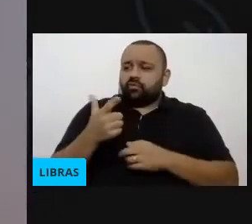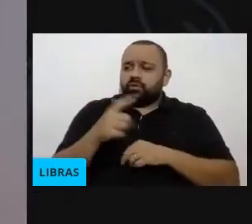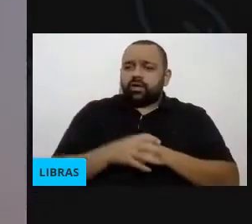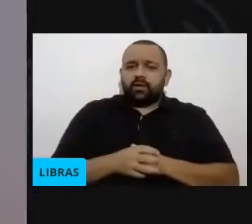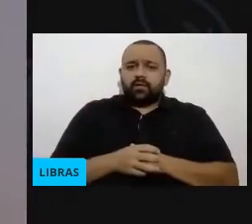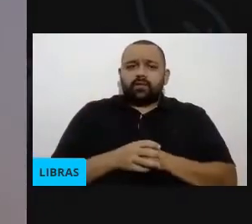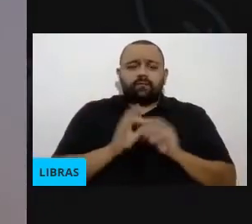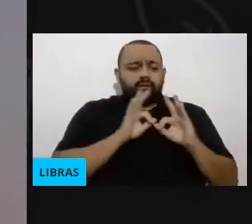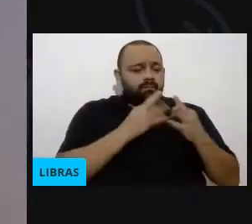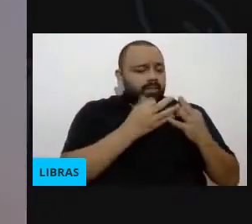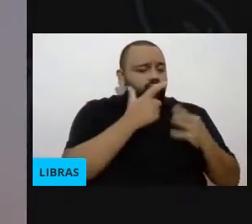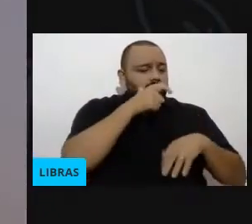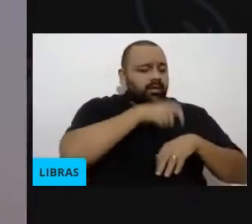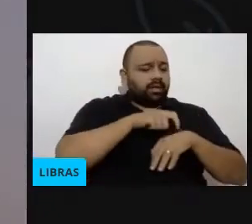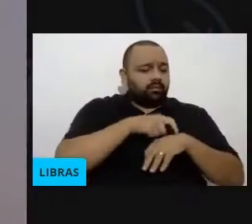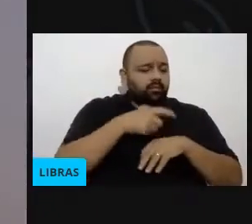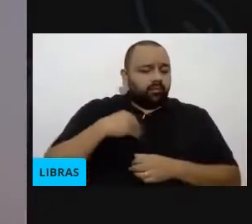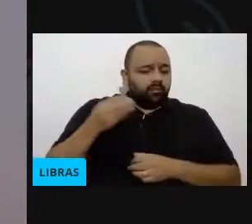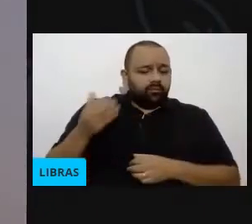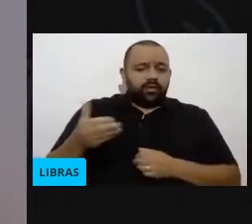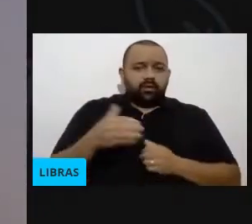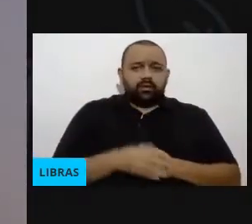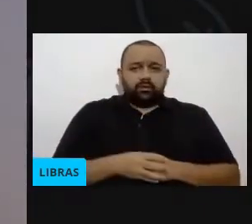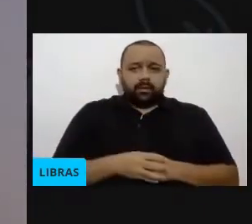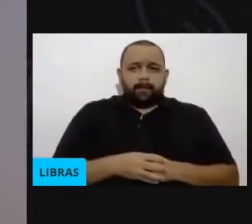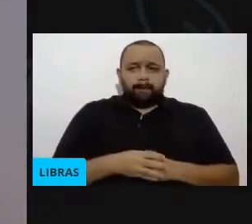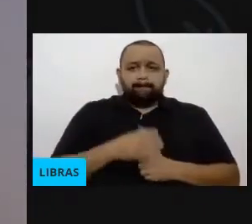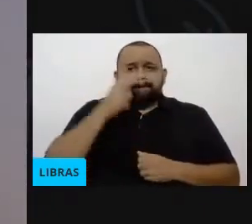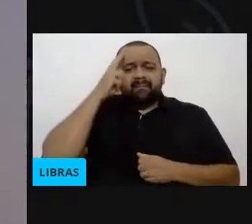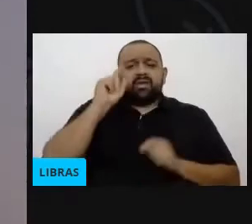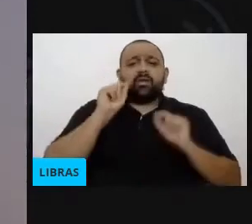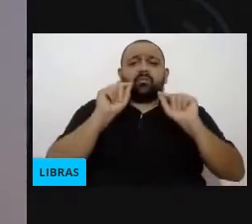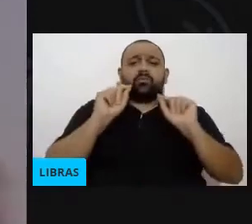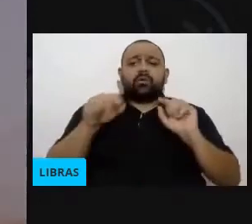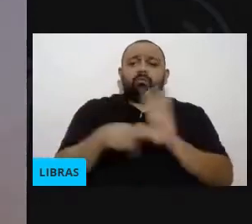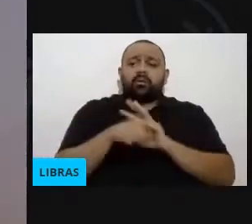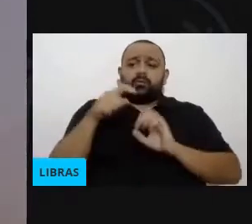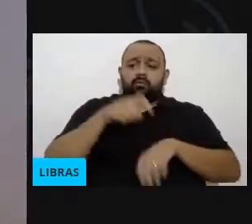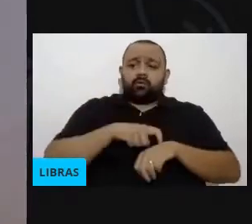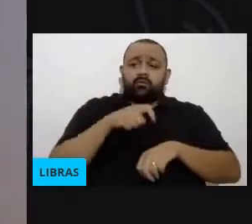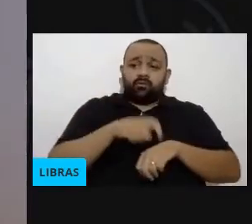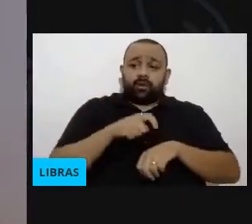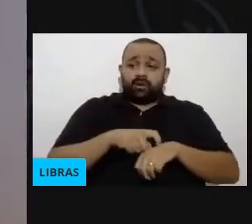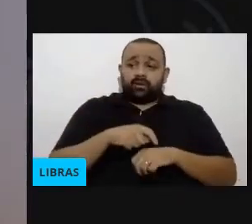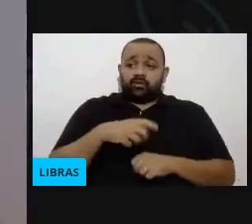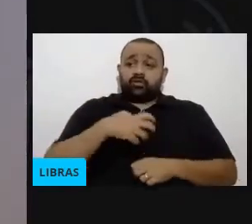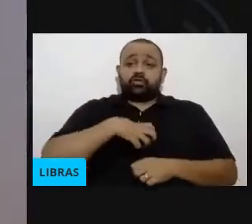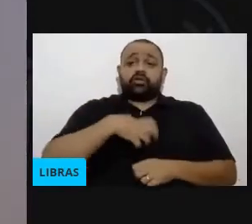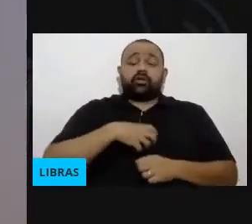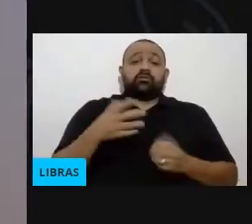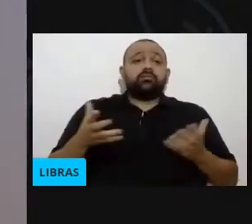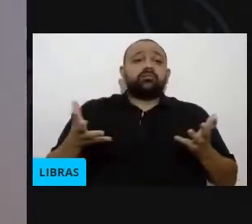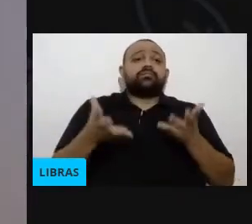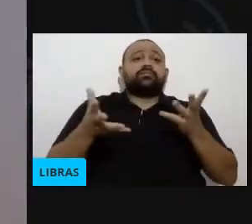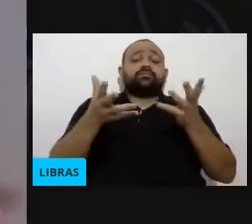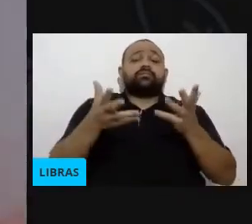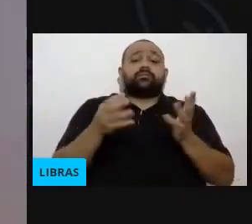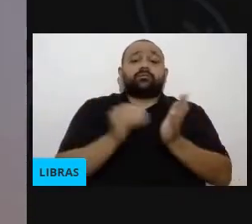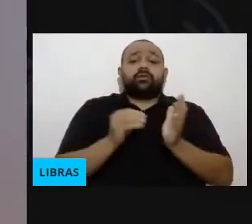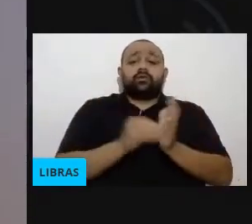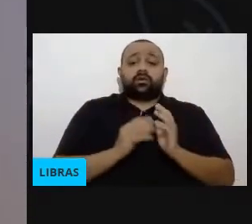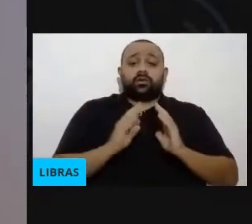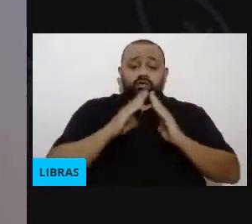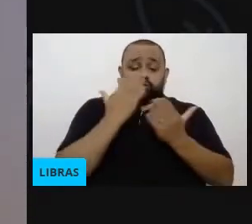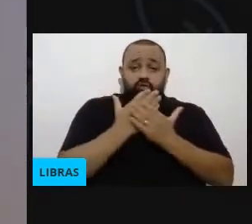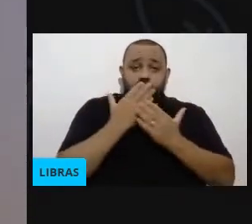família não tem tempo com a criança, e talvez tudo aquilo que ele lembra a partir do momento é processos de estimulação. A escola, para